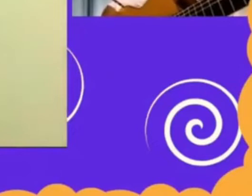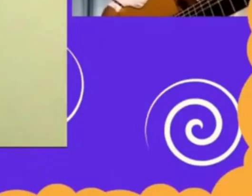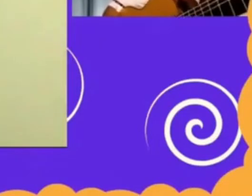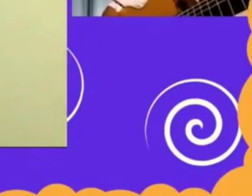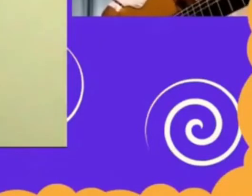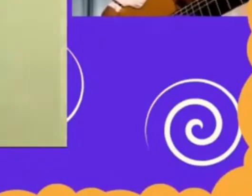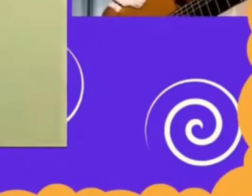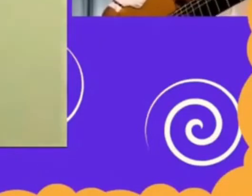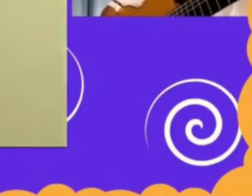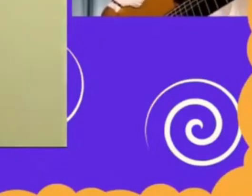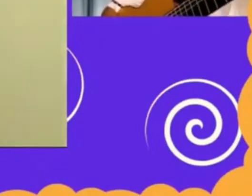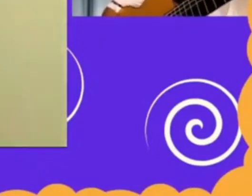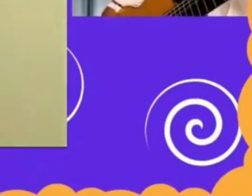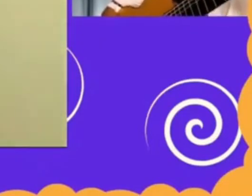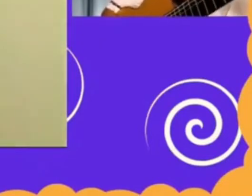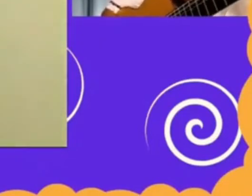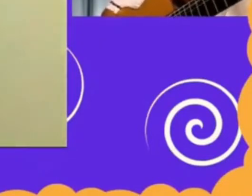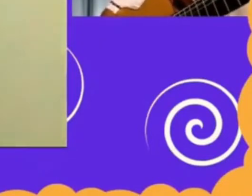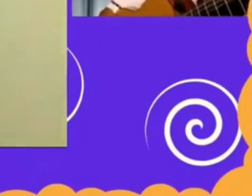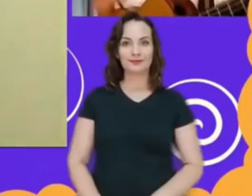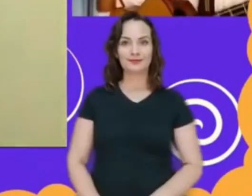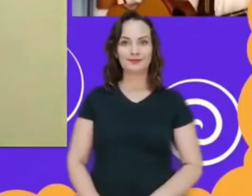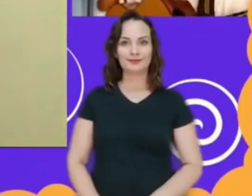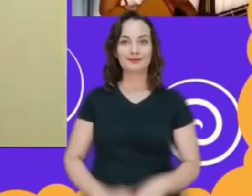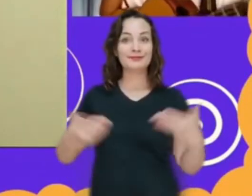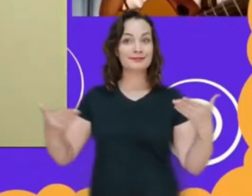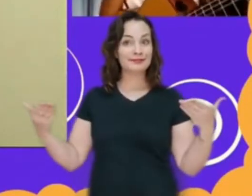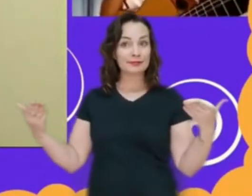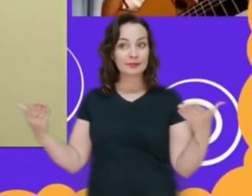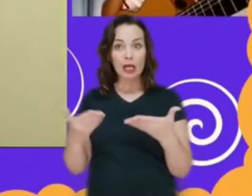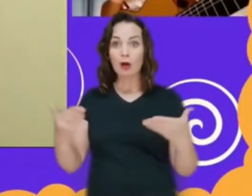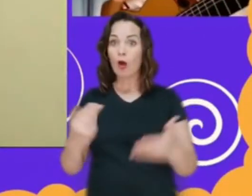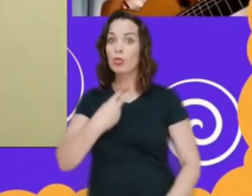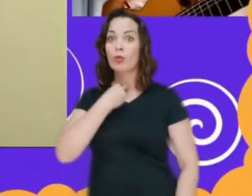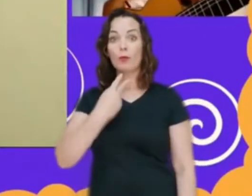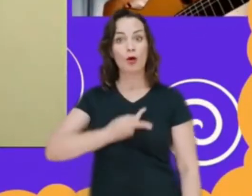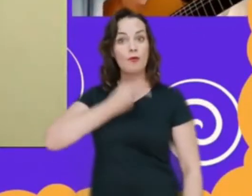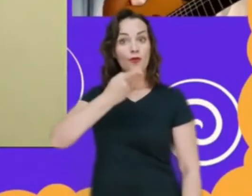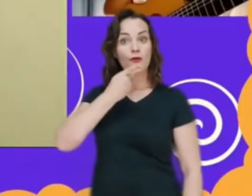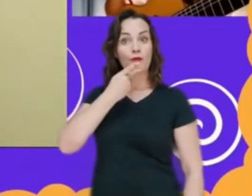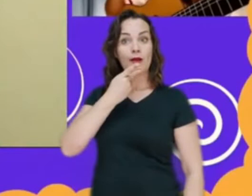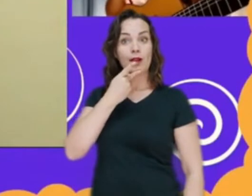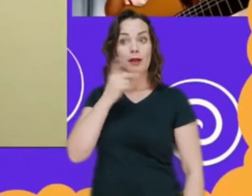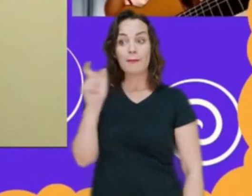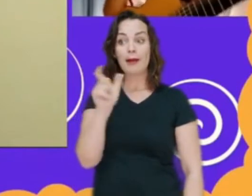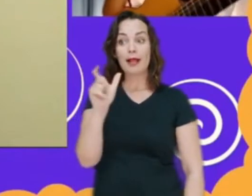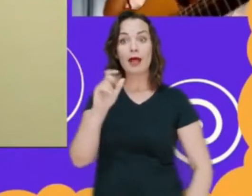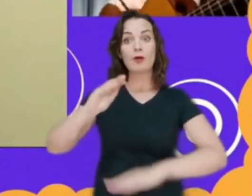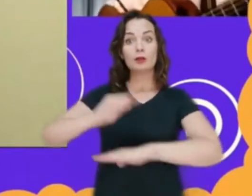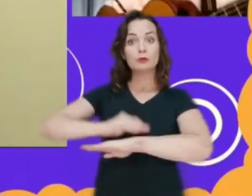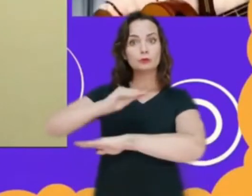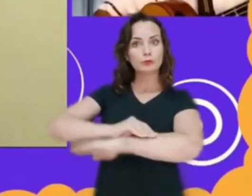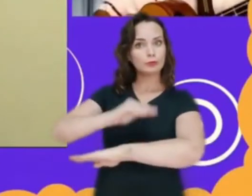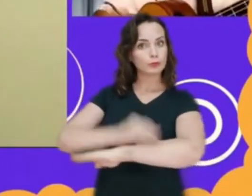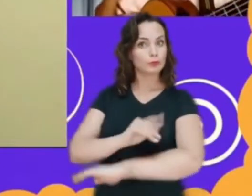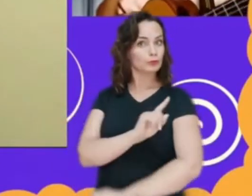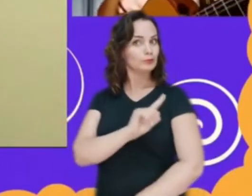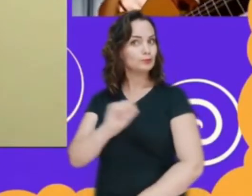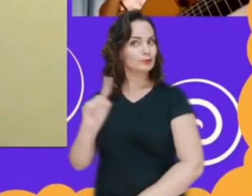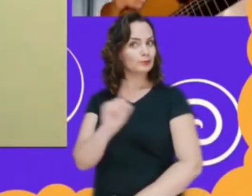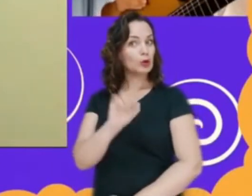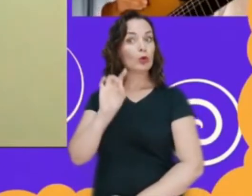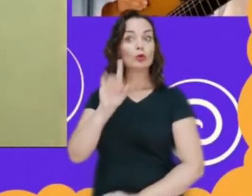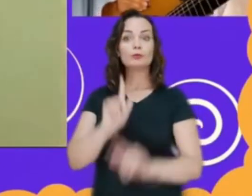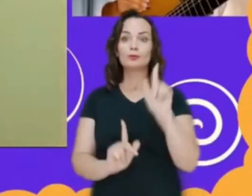sapo, sapo, sapo E ficou quentão Agora é o seguinte A gente não pode falar sapo Só pode fazer o movimento Qual que é o movimento do sapo, Jamelão?